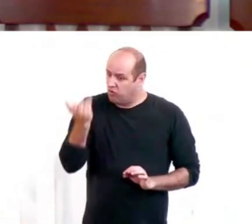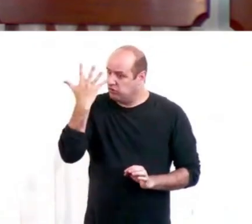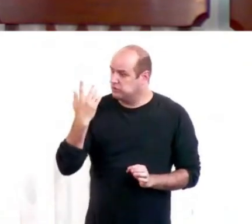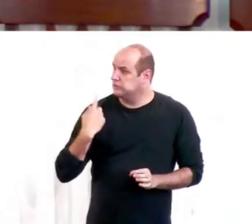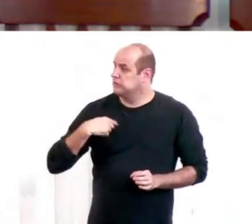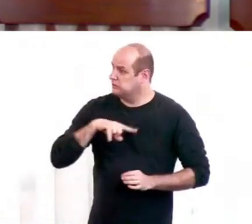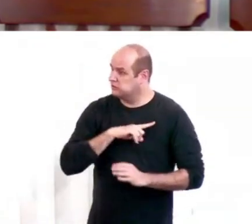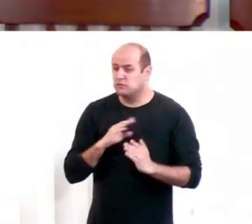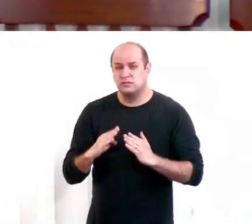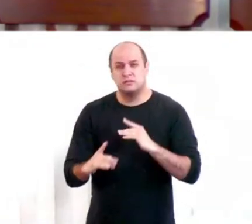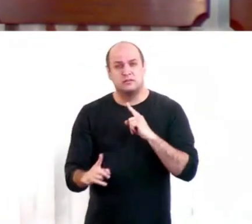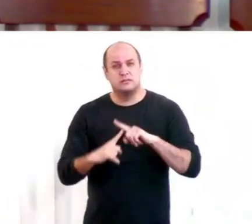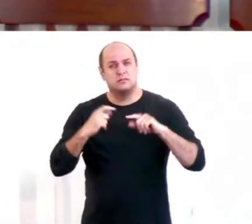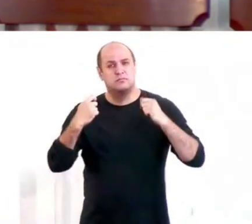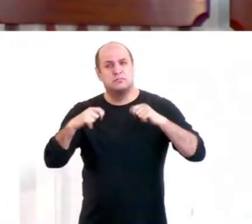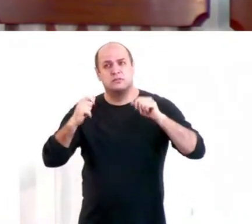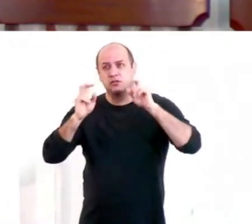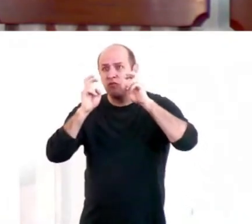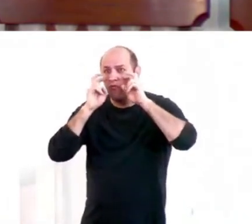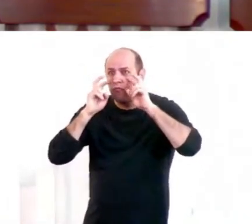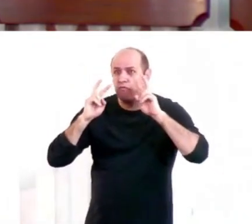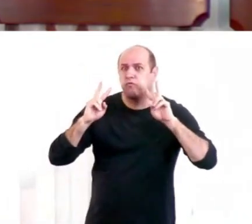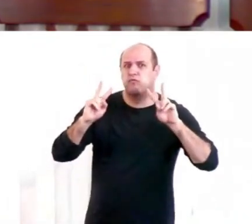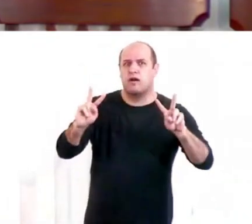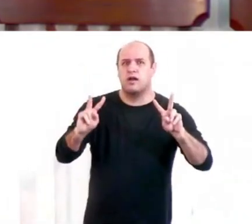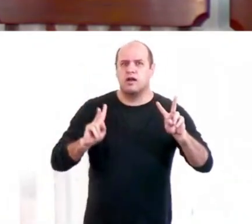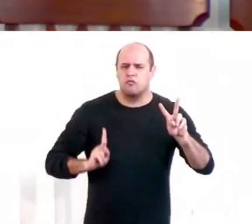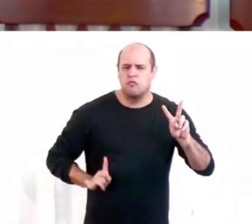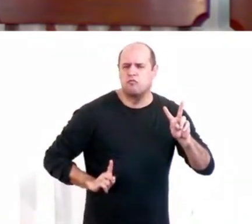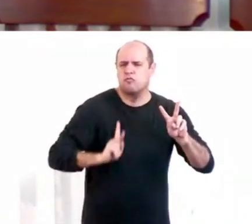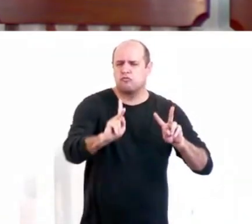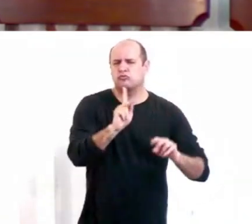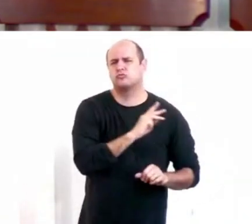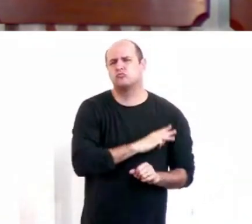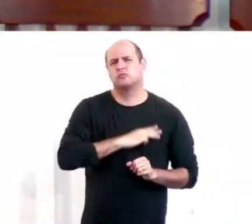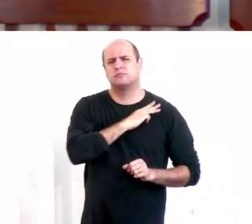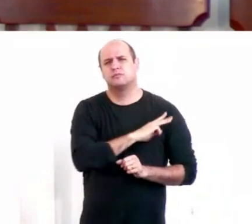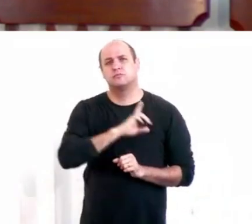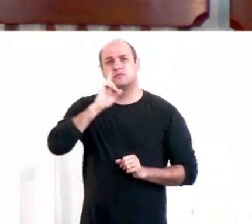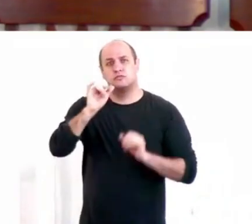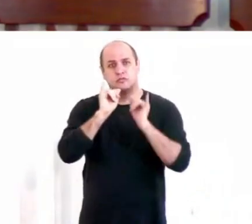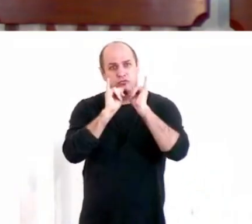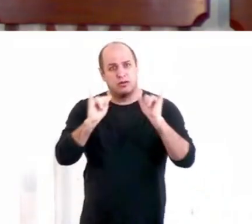igreja temos que olhar para continuar a missão que Deus nos deu.